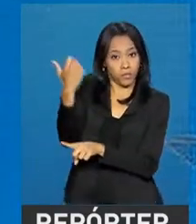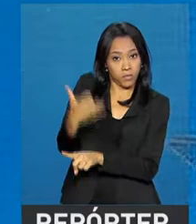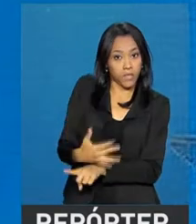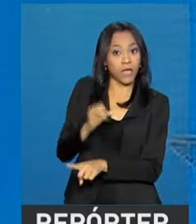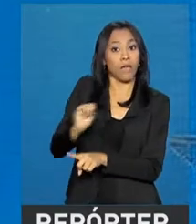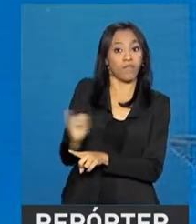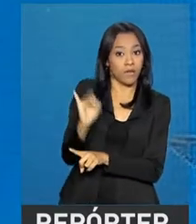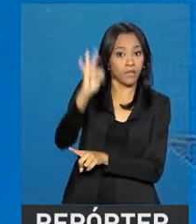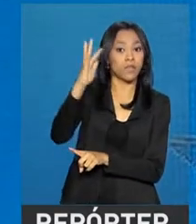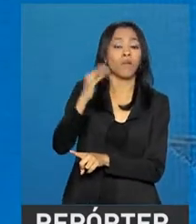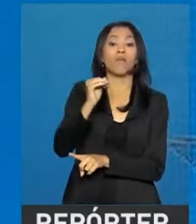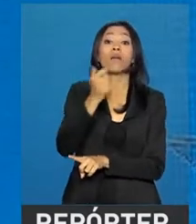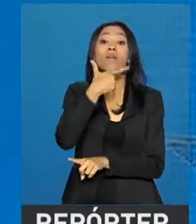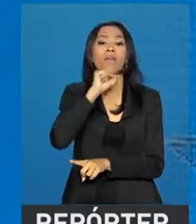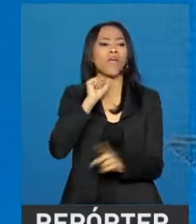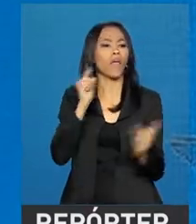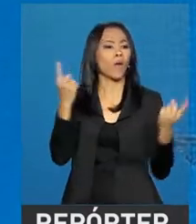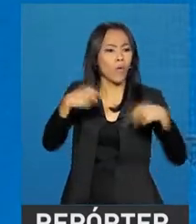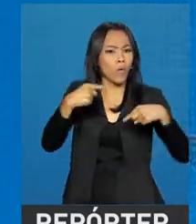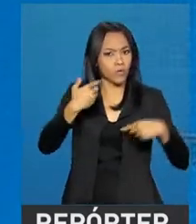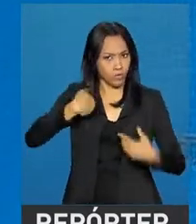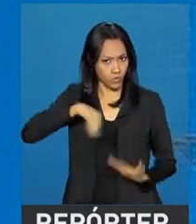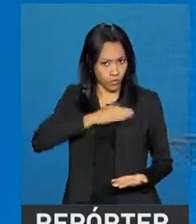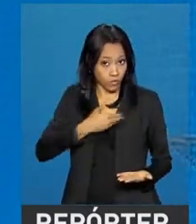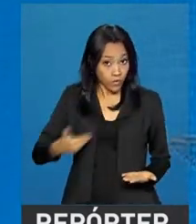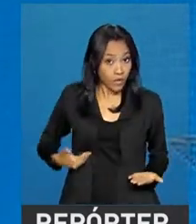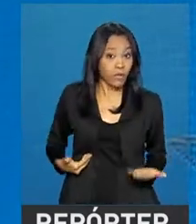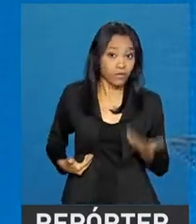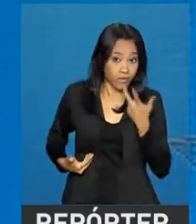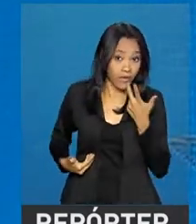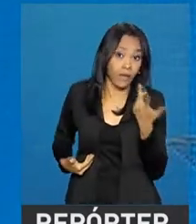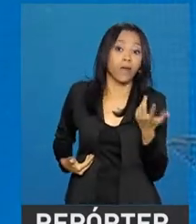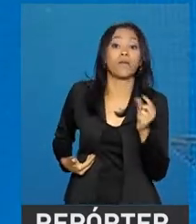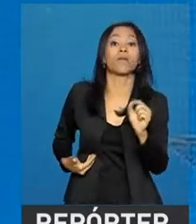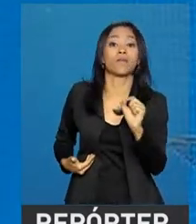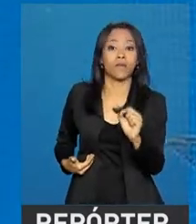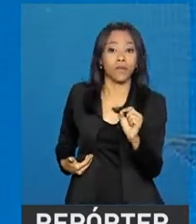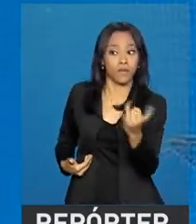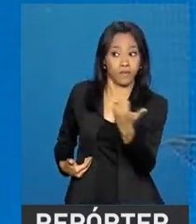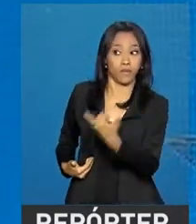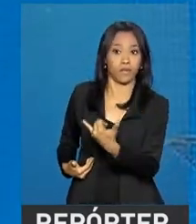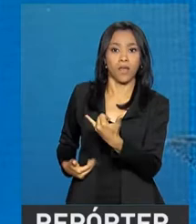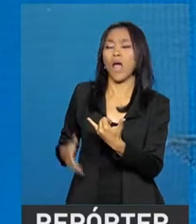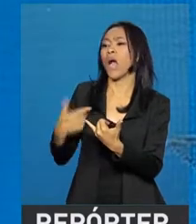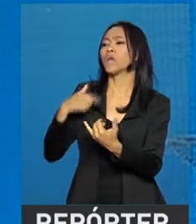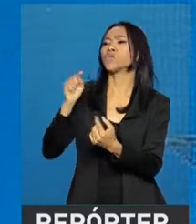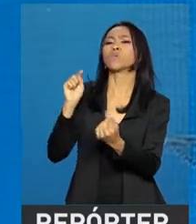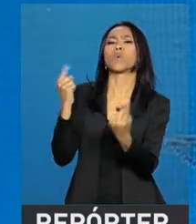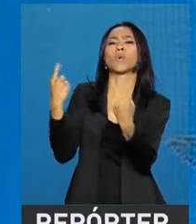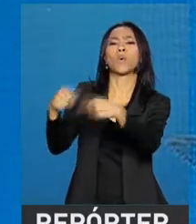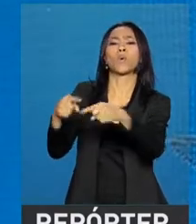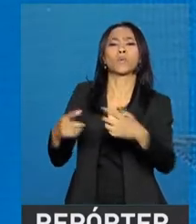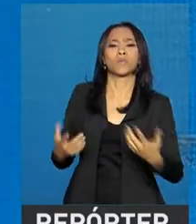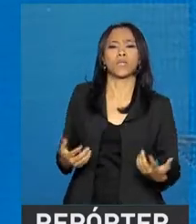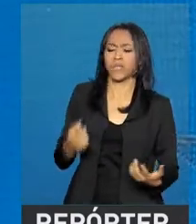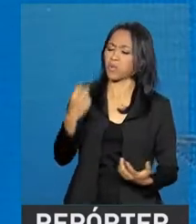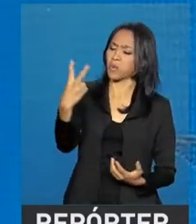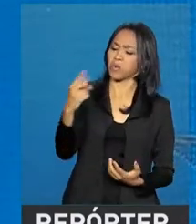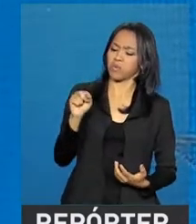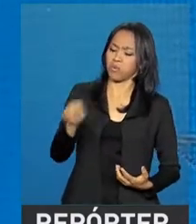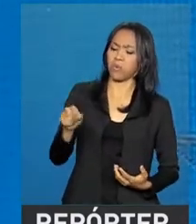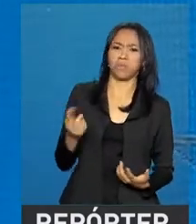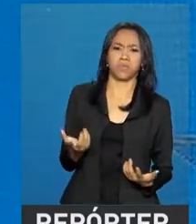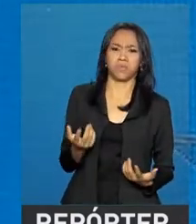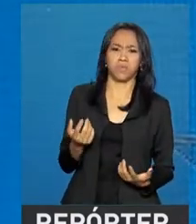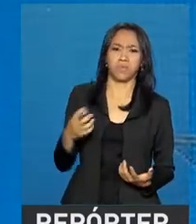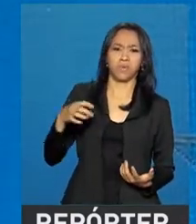quiser opor-se ao nosso governo terá que dizer que o jogado aqui eu sou contra esses ridículos dois pontos